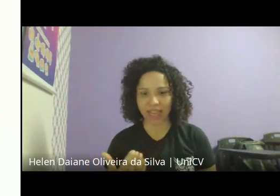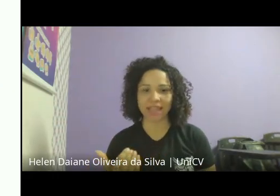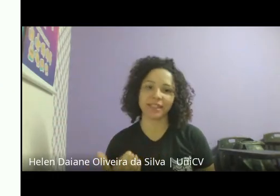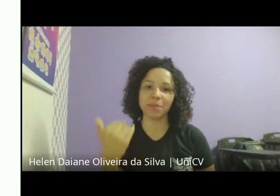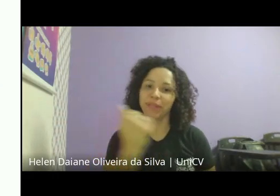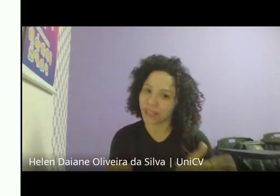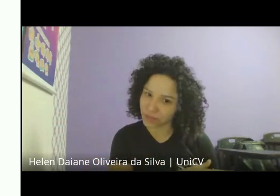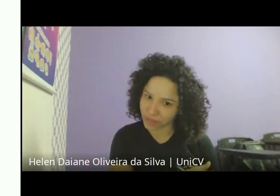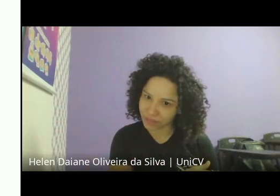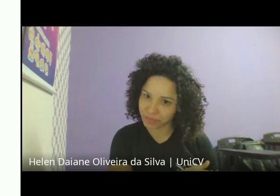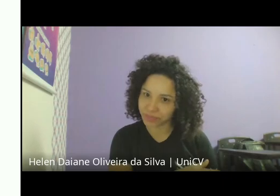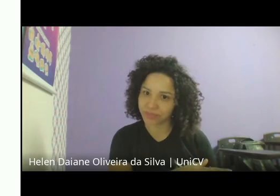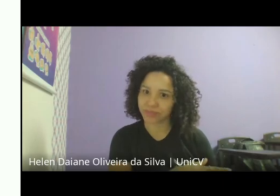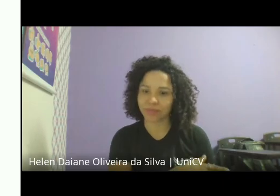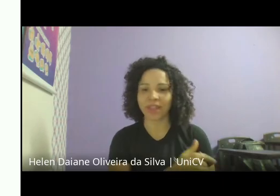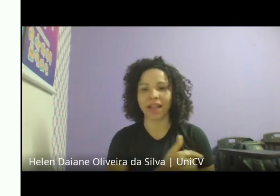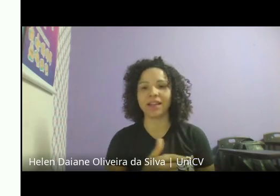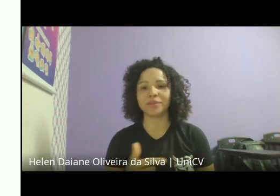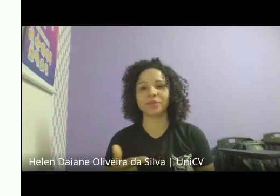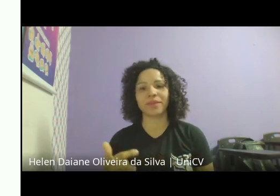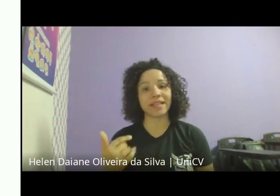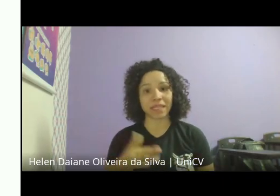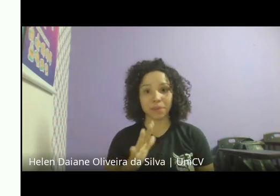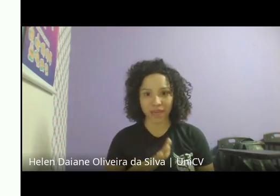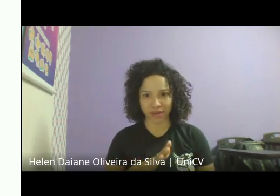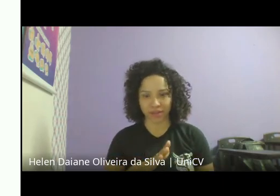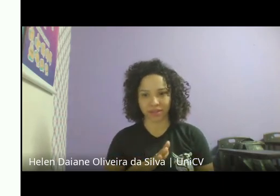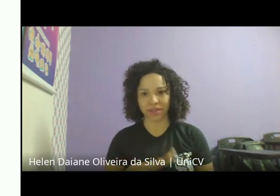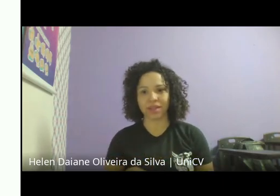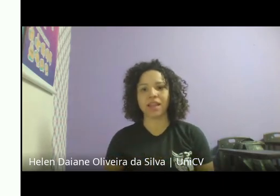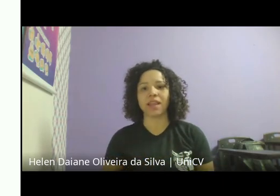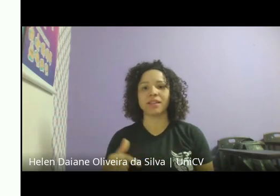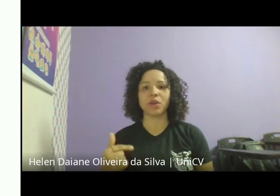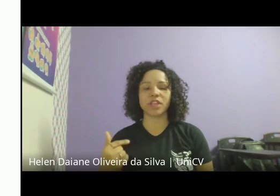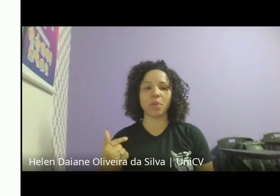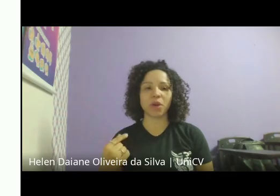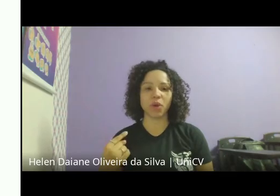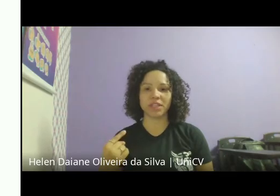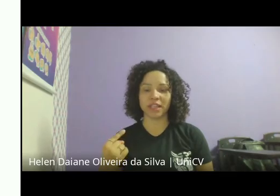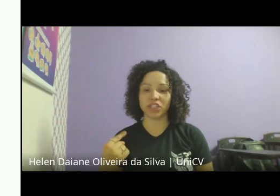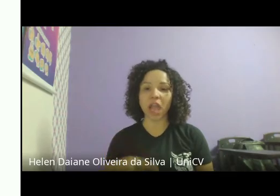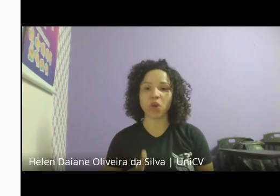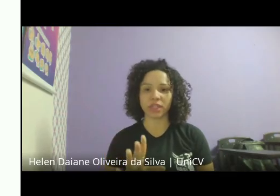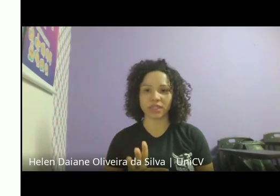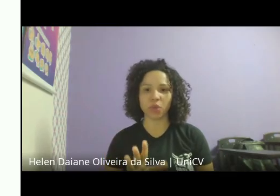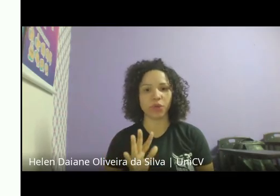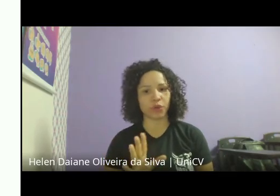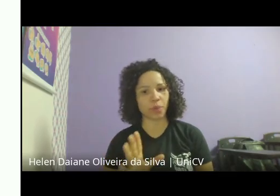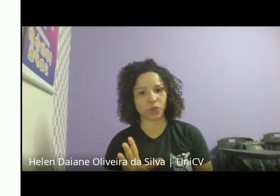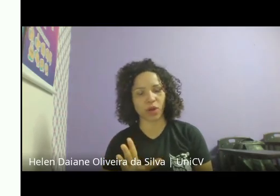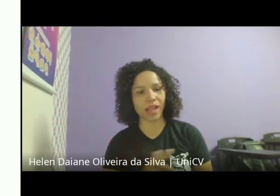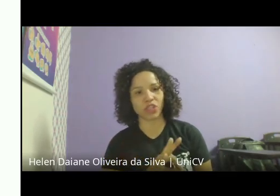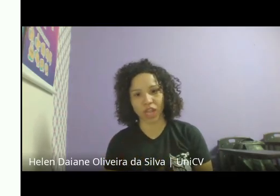existe. É sempre ir, tá? É sempre ir. Então, se é uma coisa que já aconteceu, eu